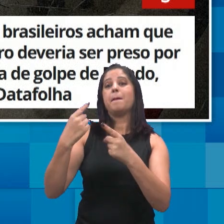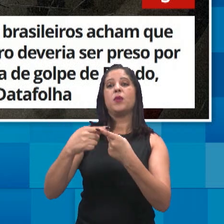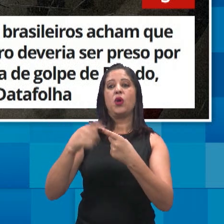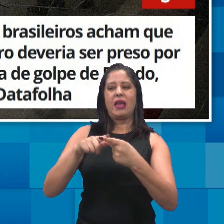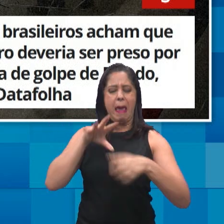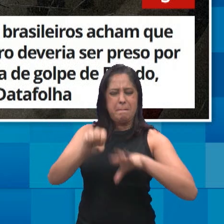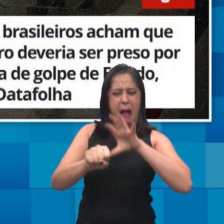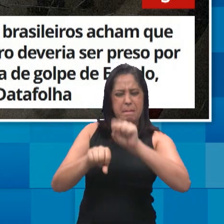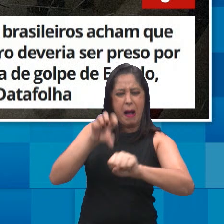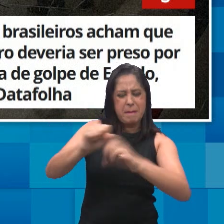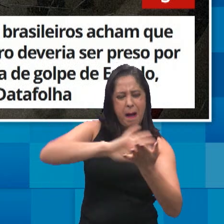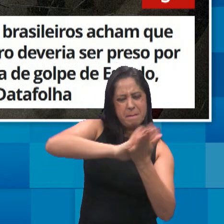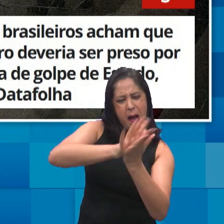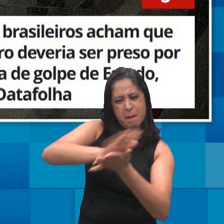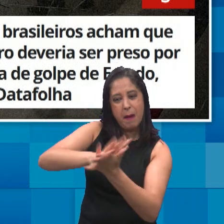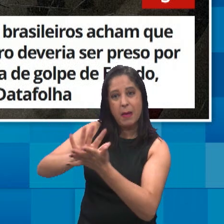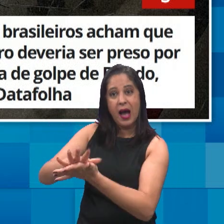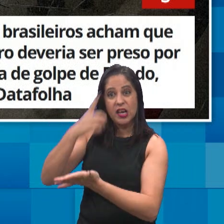ataques de